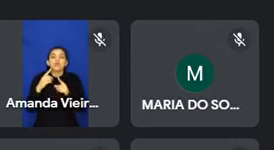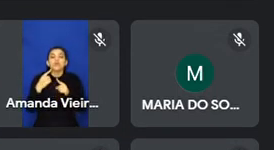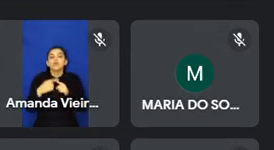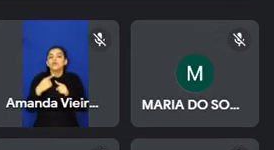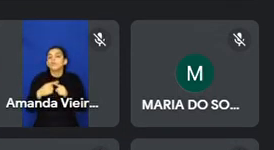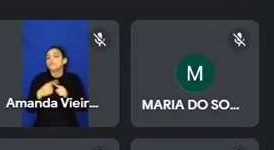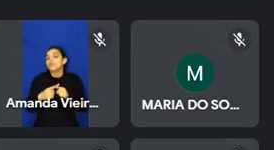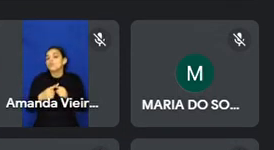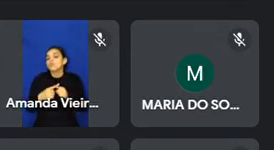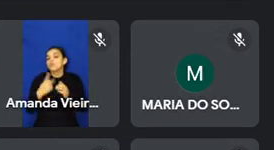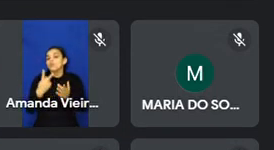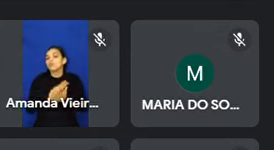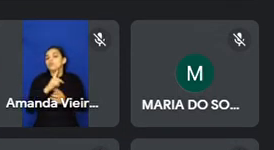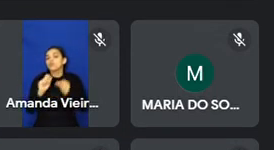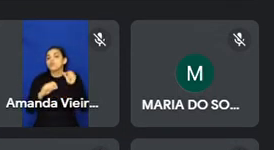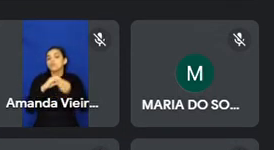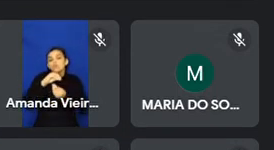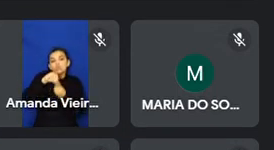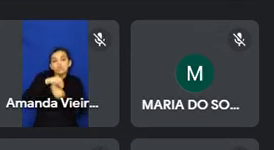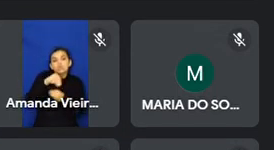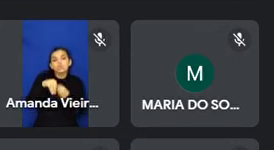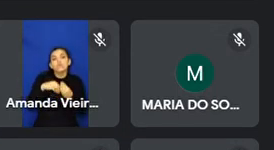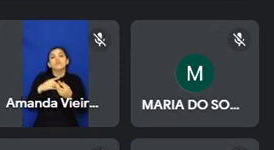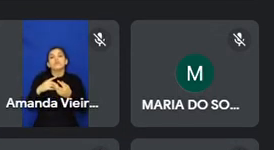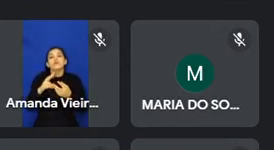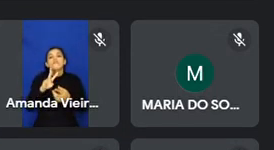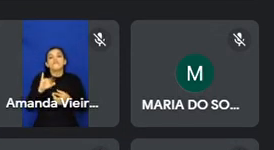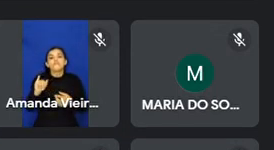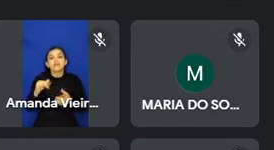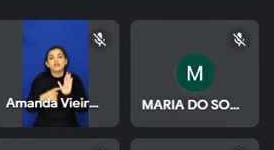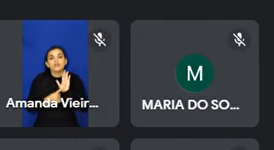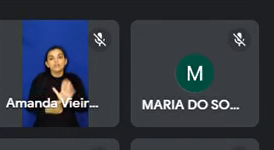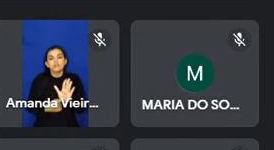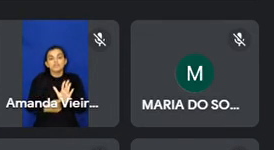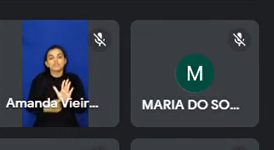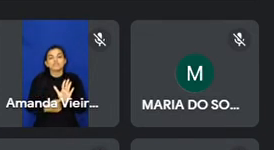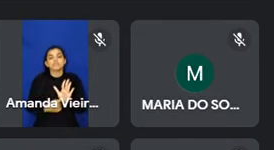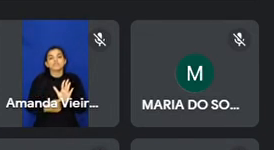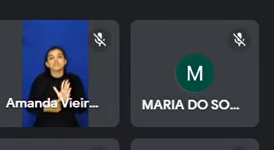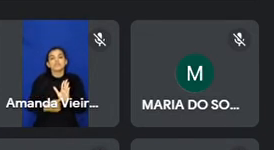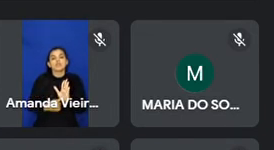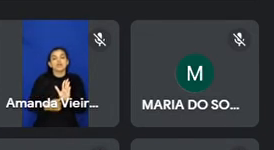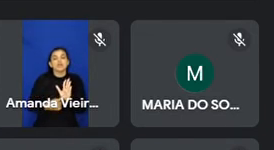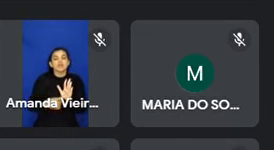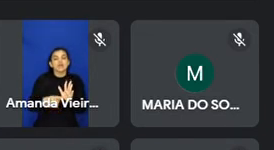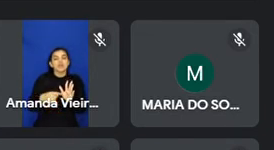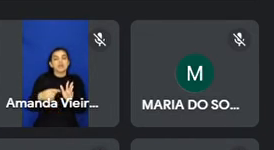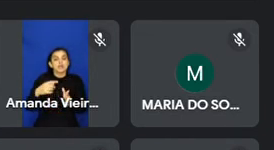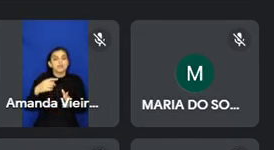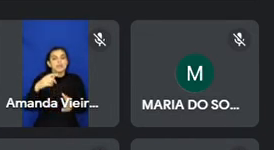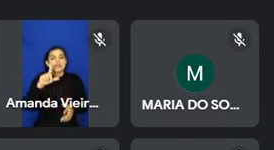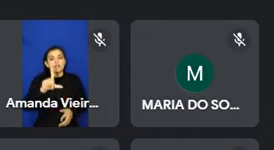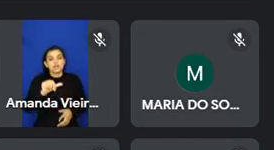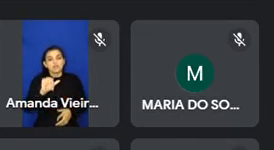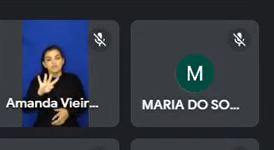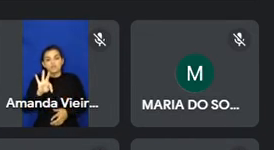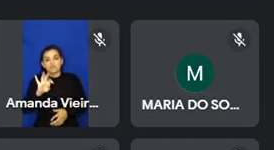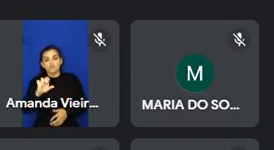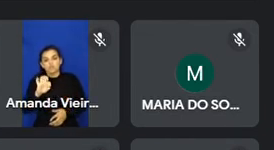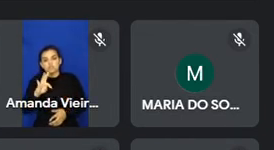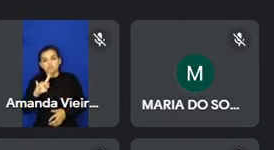quê? Fazer a apresentação desse antígeno a linfócitos T e linfócitos B.